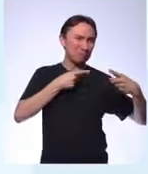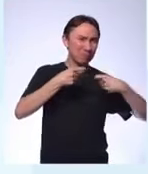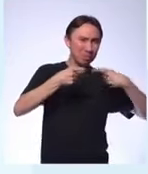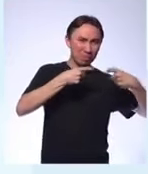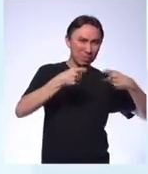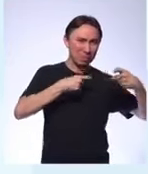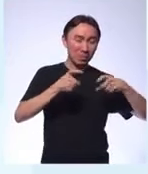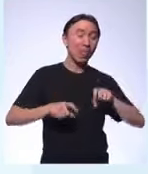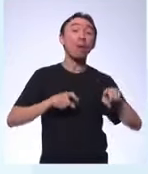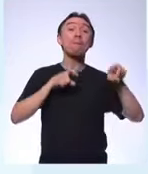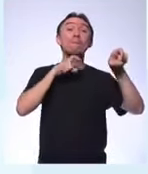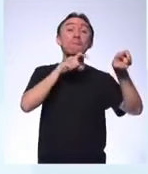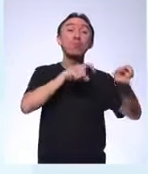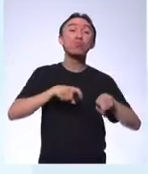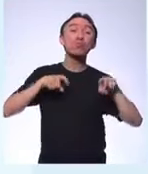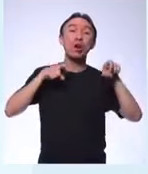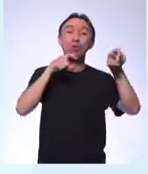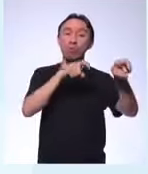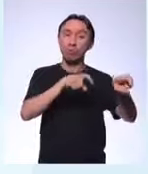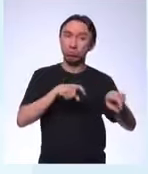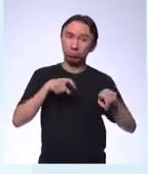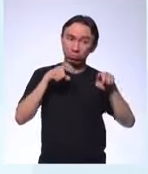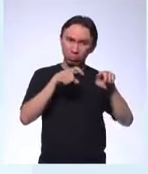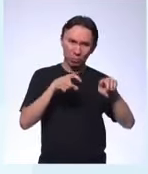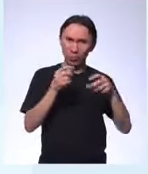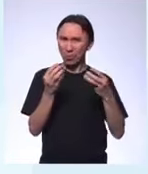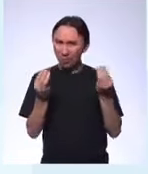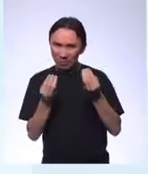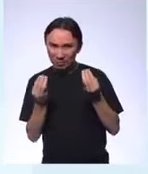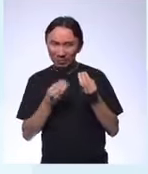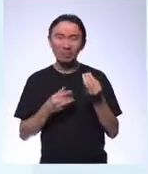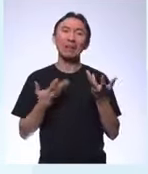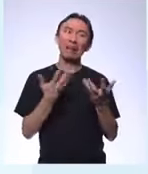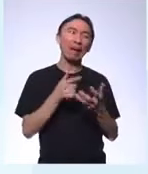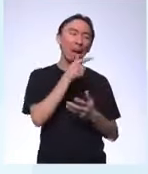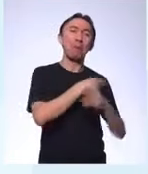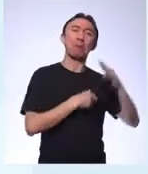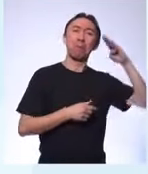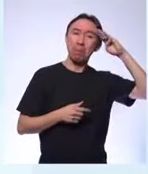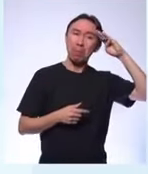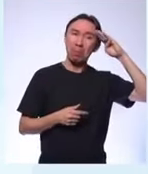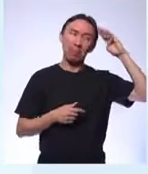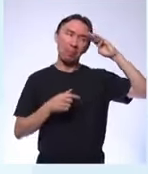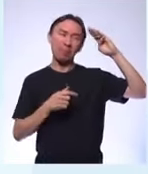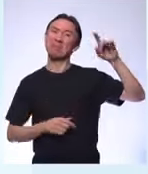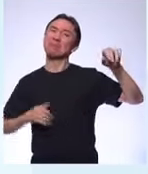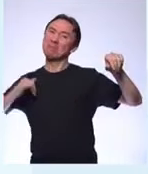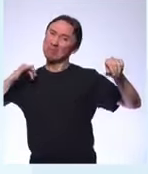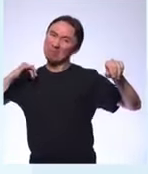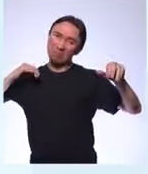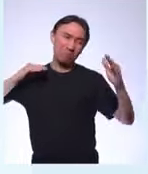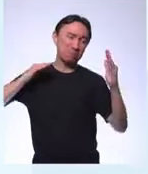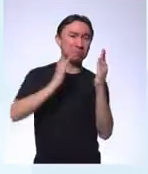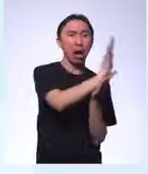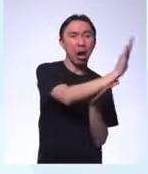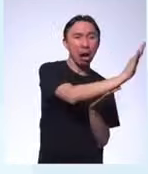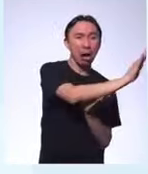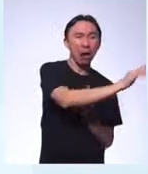de derrubar o regime através de uma guerrilha. Então, oferecia-se treinamento e táticas de guerrilha